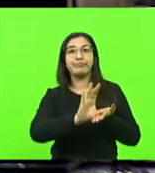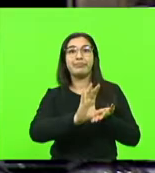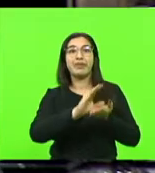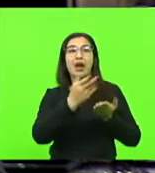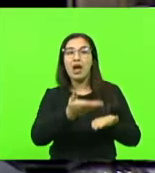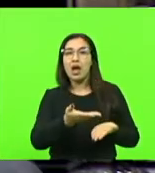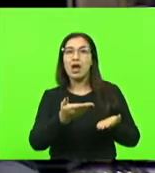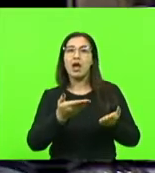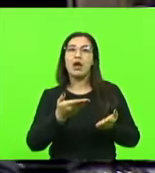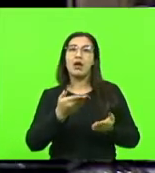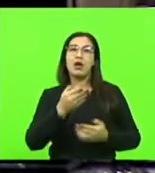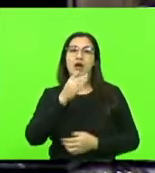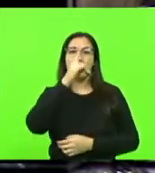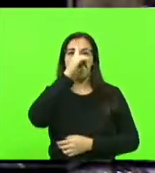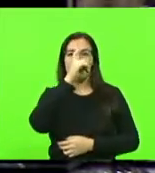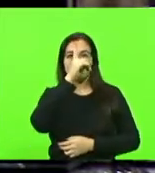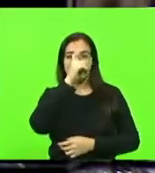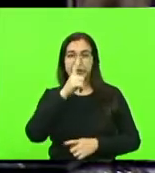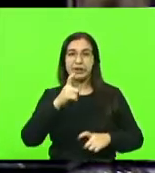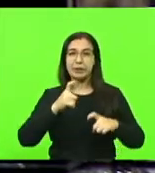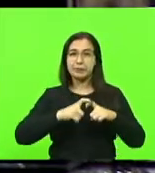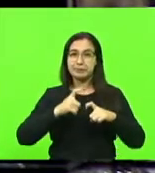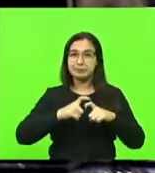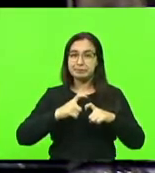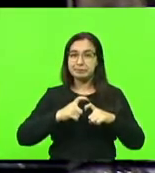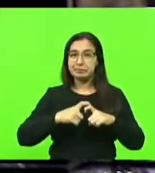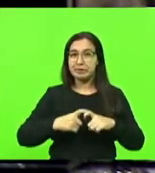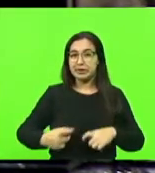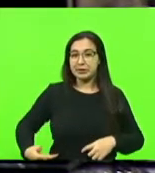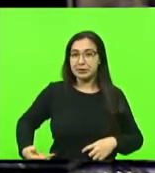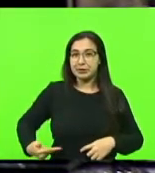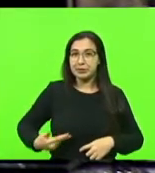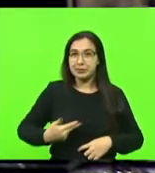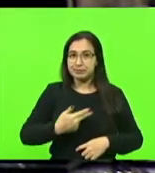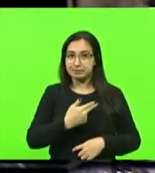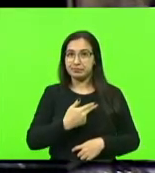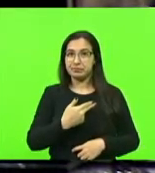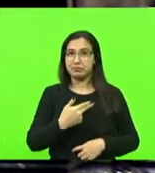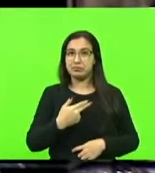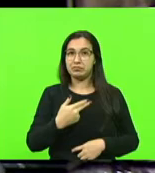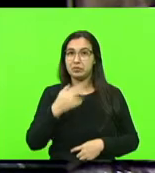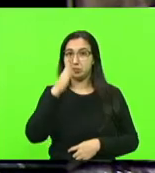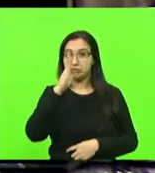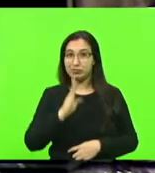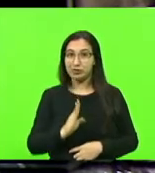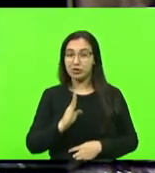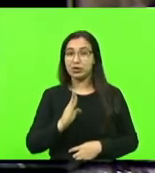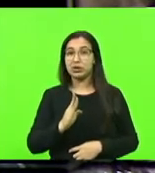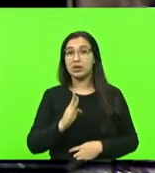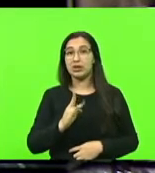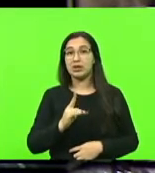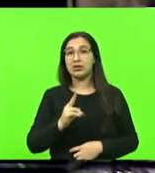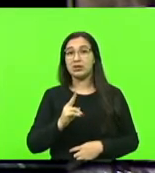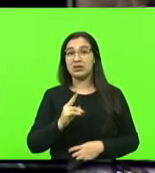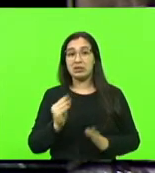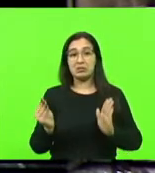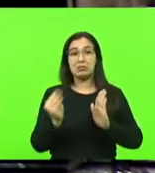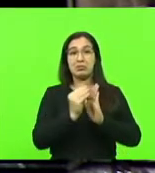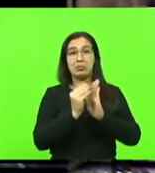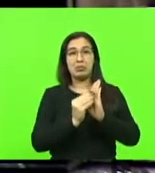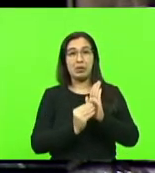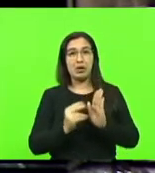algo urgente na pauta da saúde pública catarinense. E eu falo de mulheres, eu falo